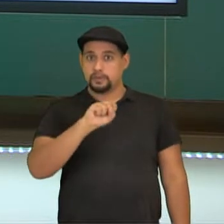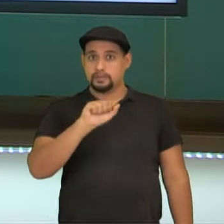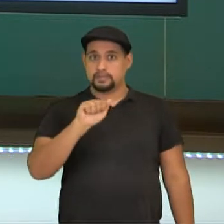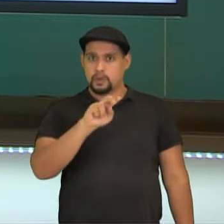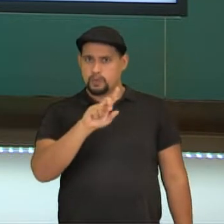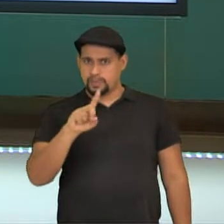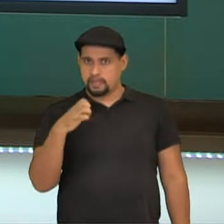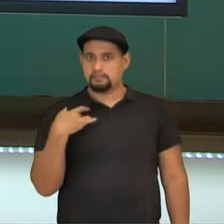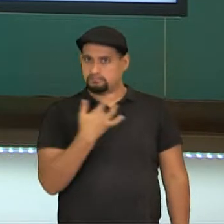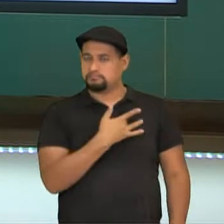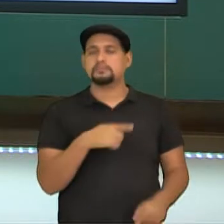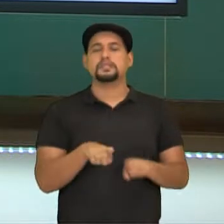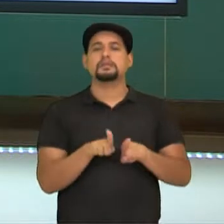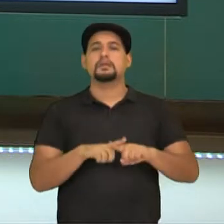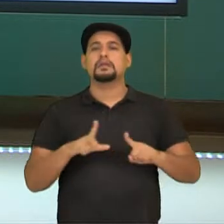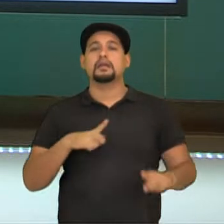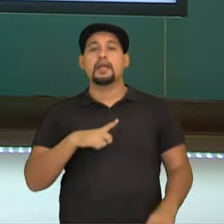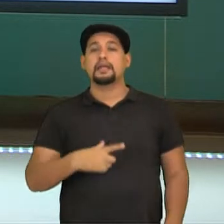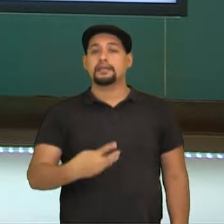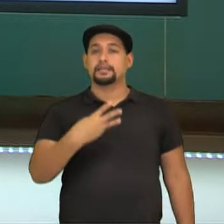o valor total dele, R$